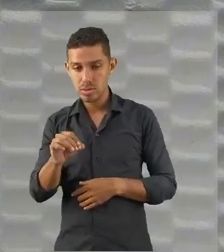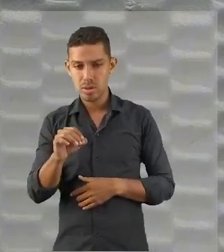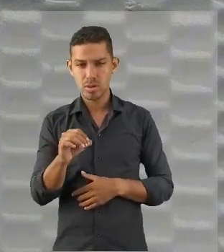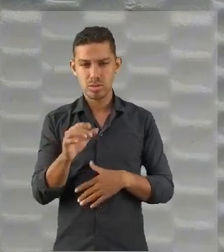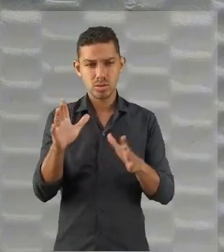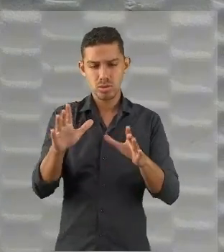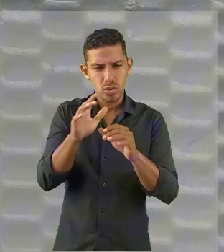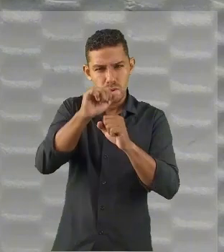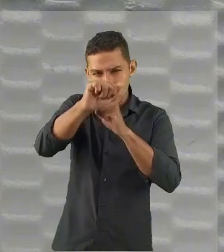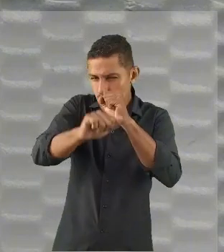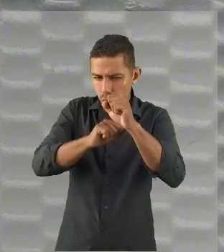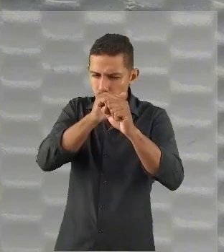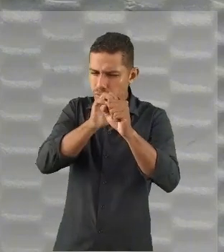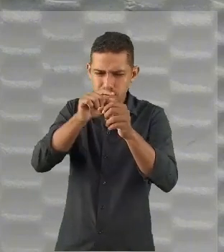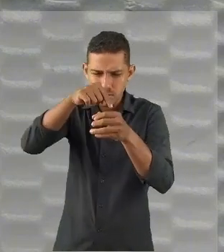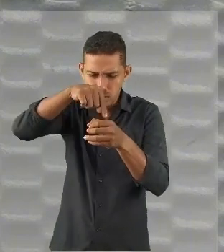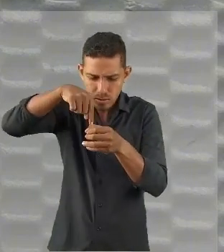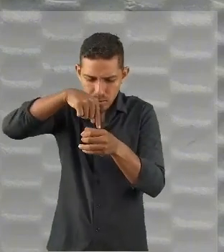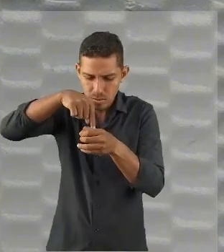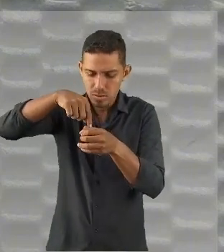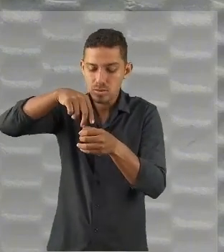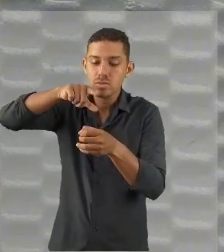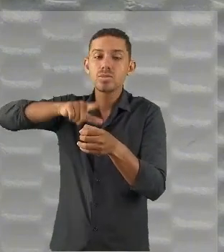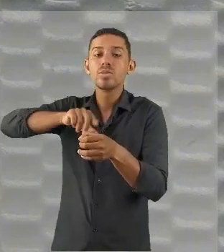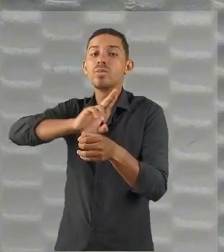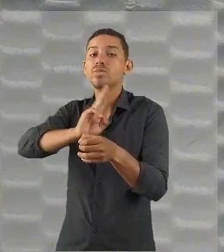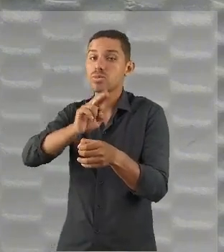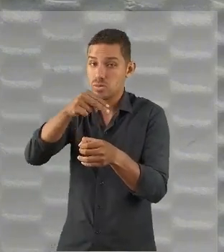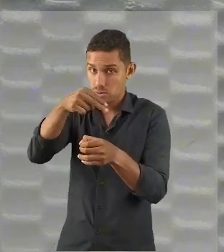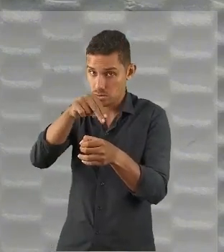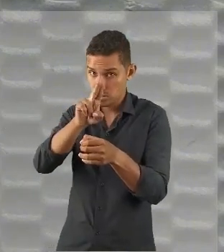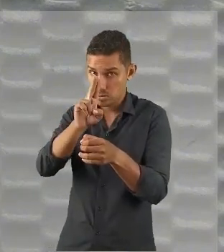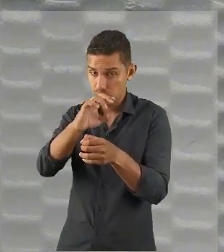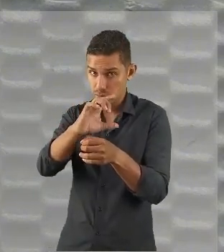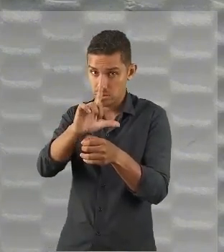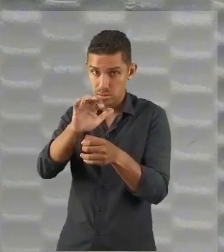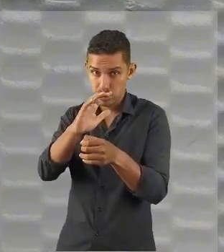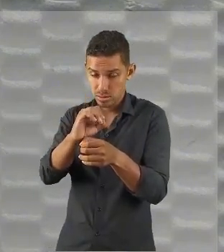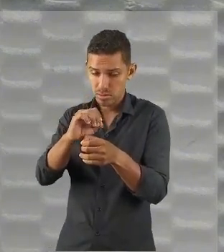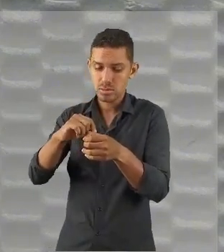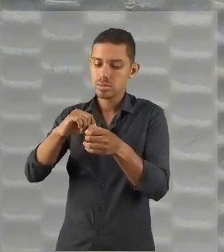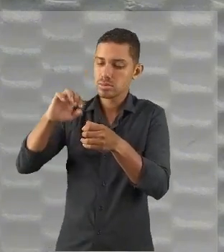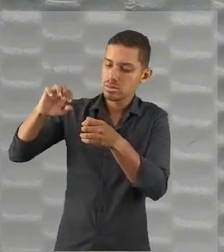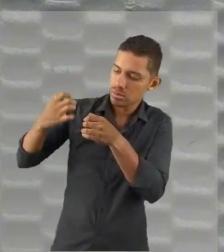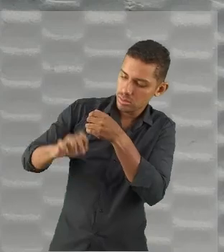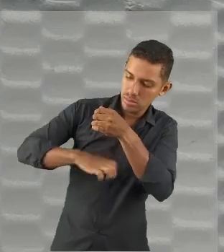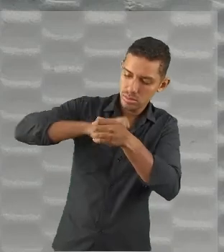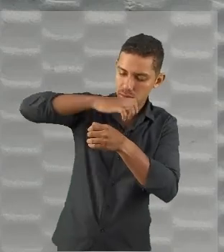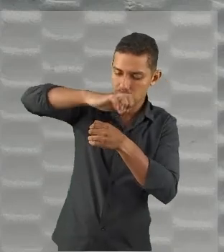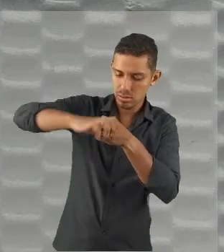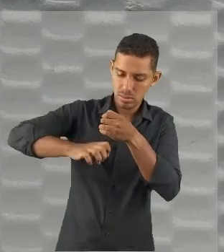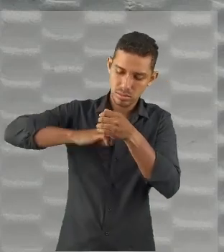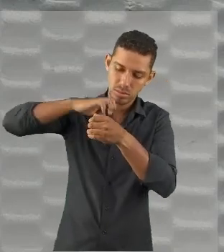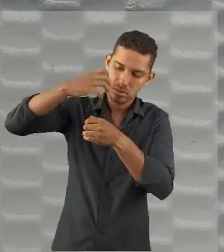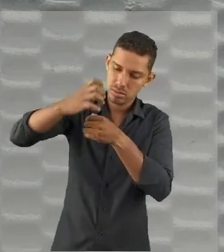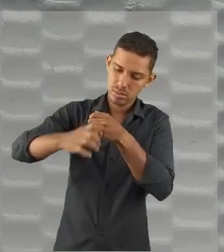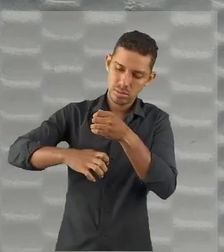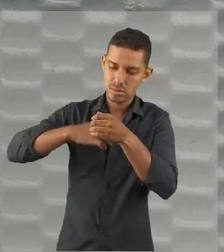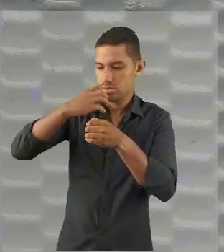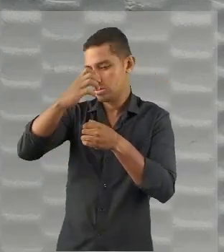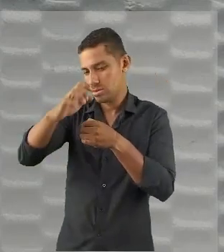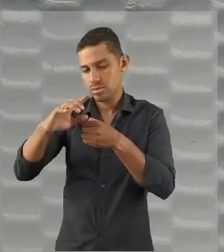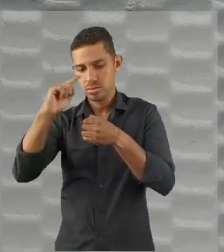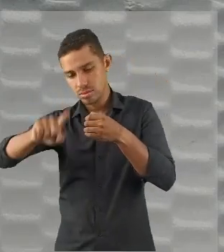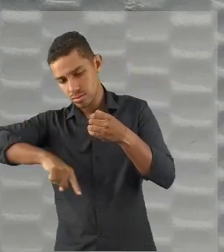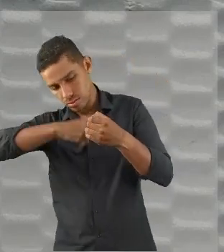do átomo, numa região que a gente chama de núcleo, e os elétrons giram em torno desse núcleo numa região que a gente chama de